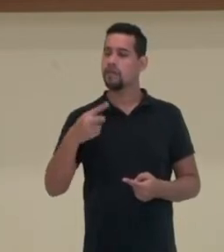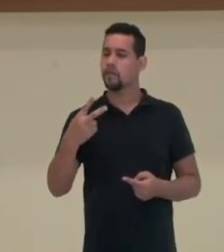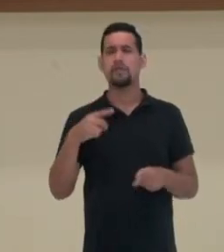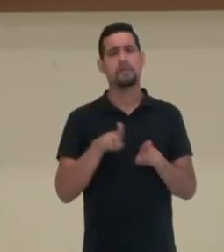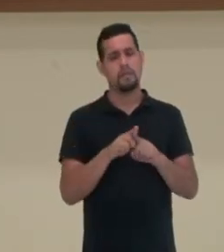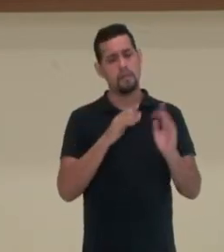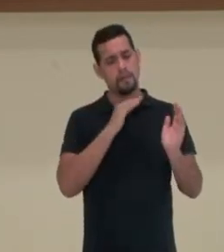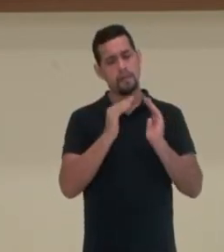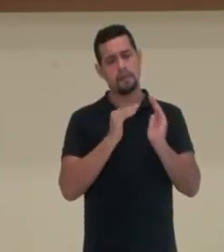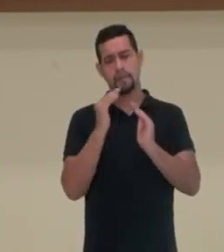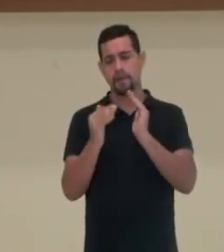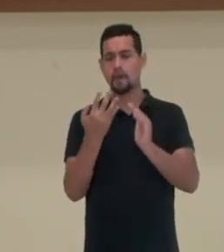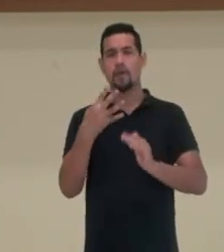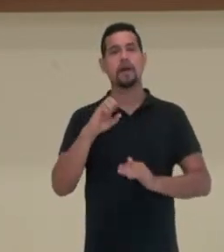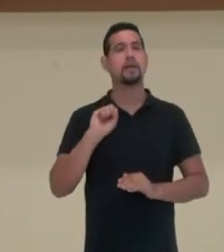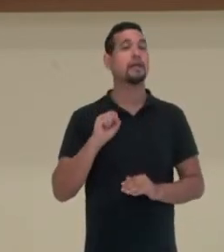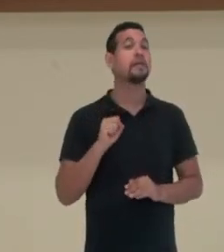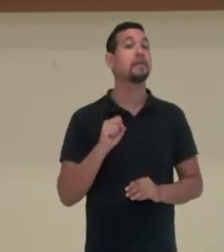1,02,